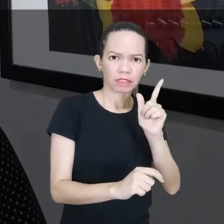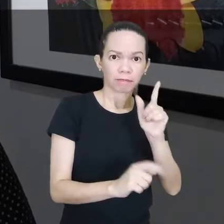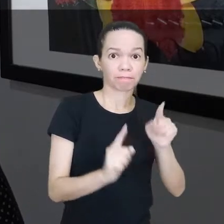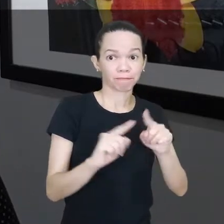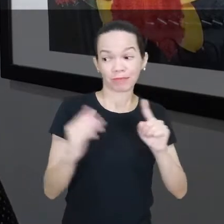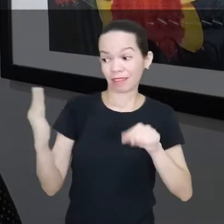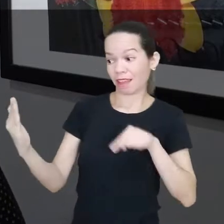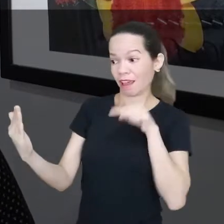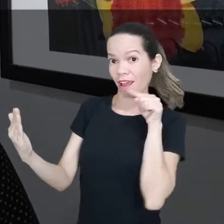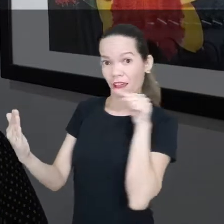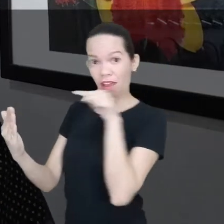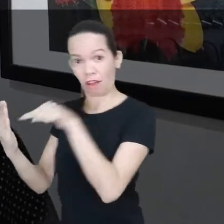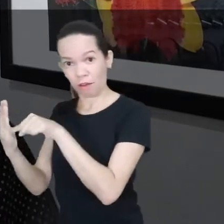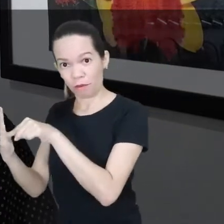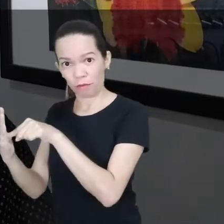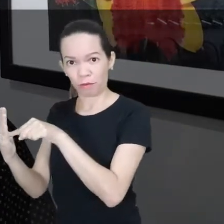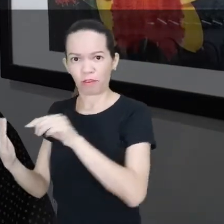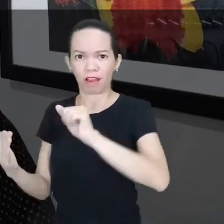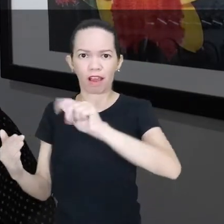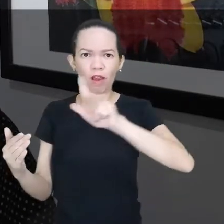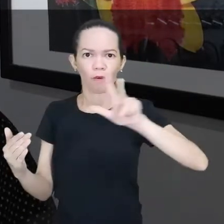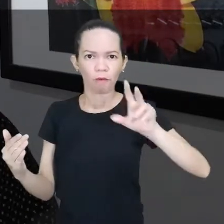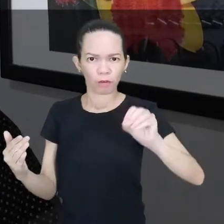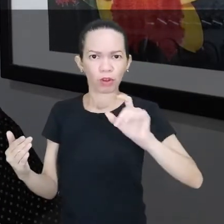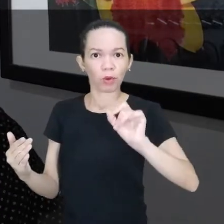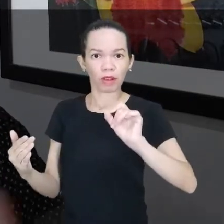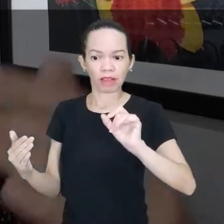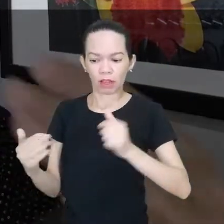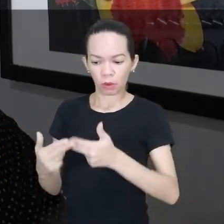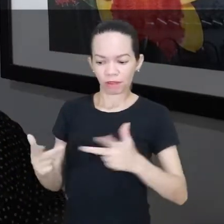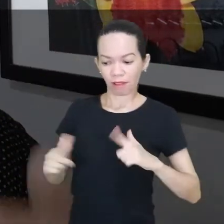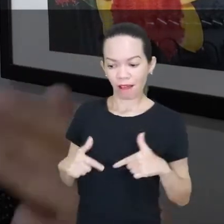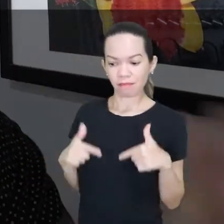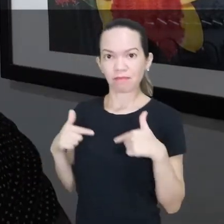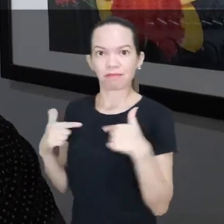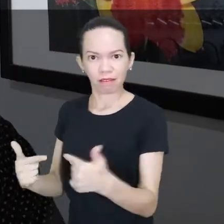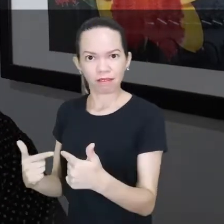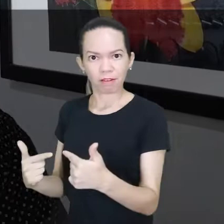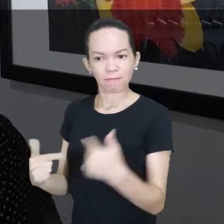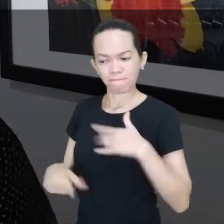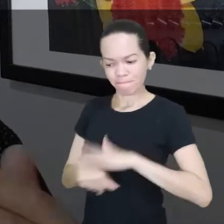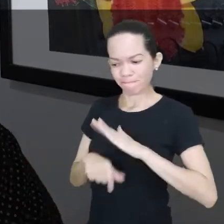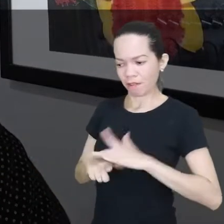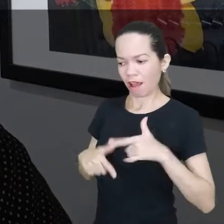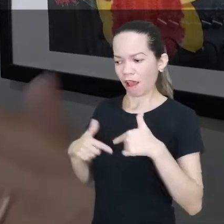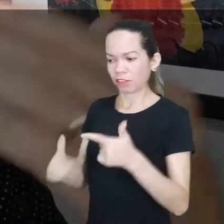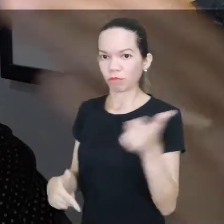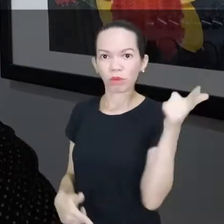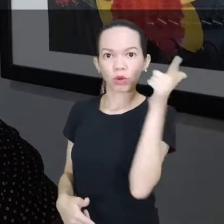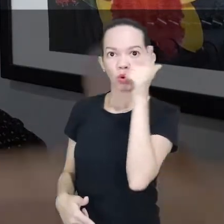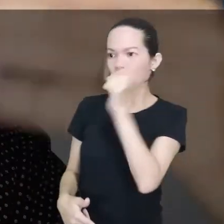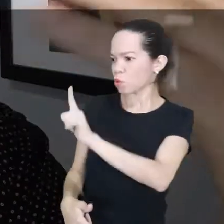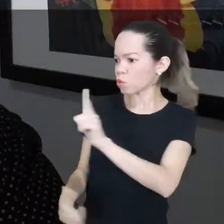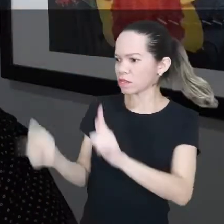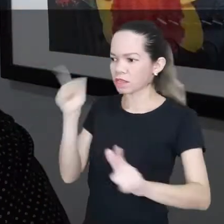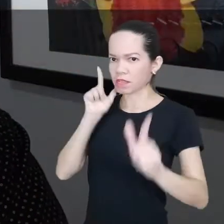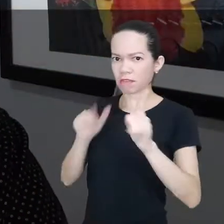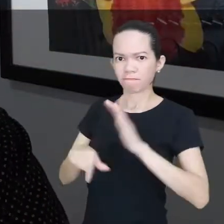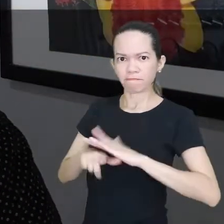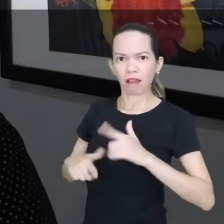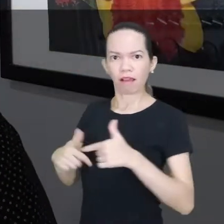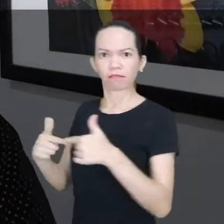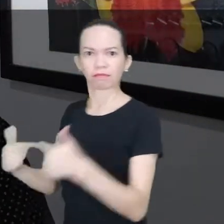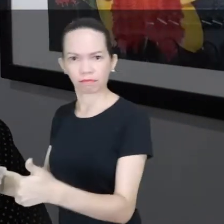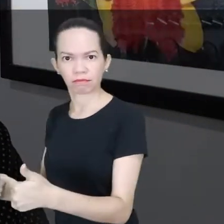pequenas atitudes que nós realizamos com o fim de alcançar um desejo, com o fim de alcançar uma